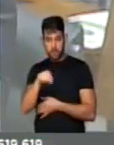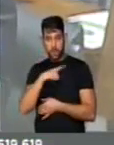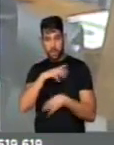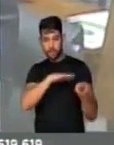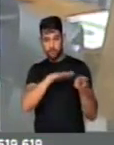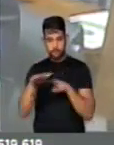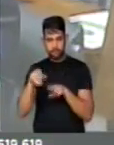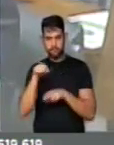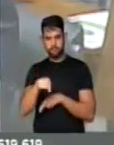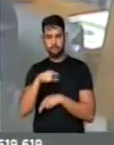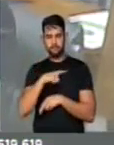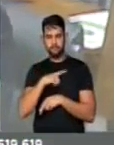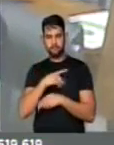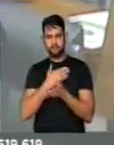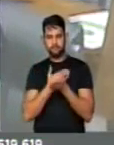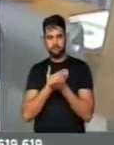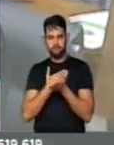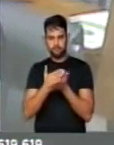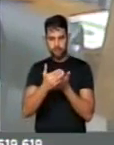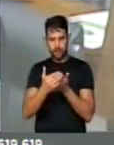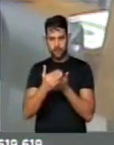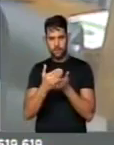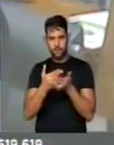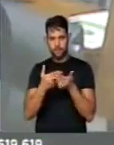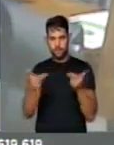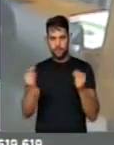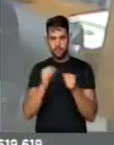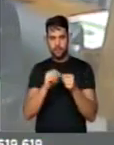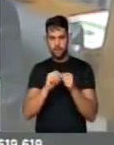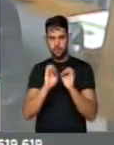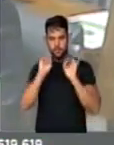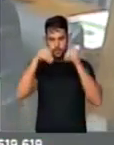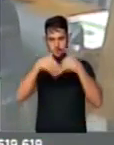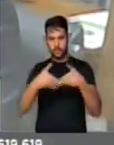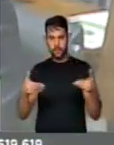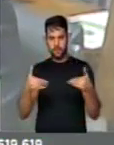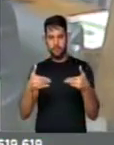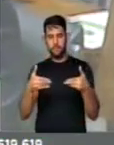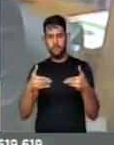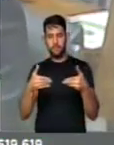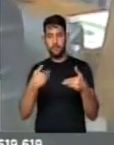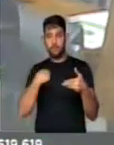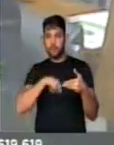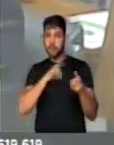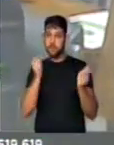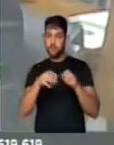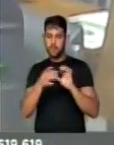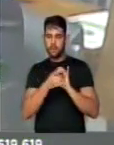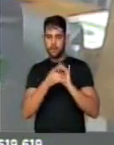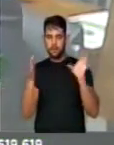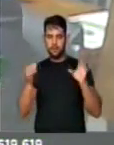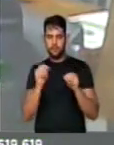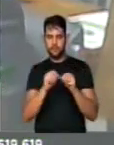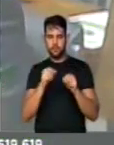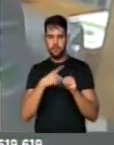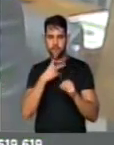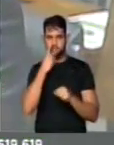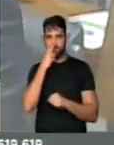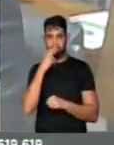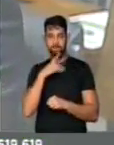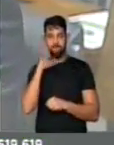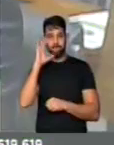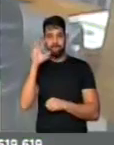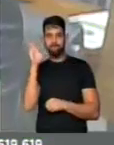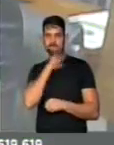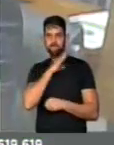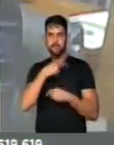esta semana inicia a fase conclusiva para que a gente fique livre desse pesadelo,